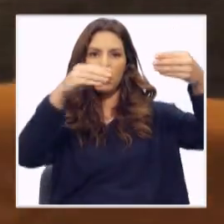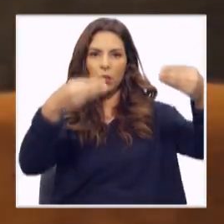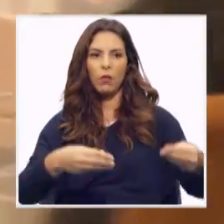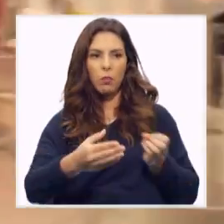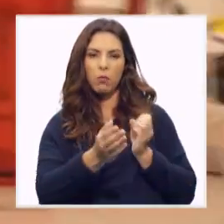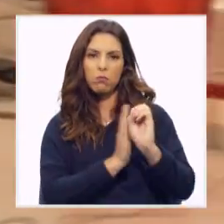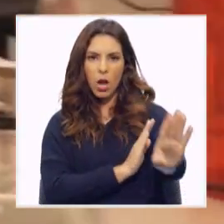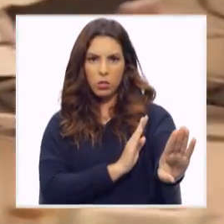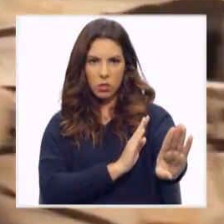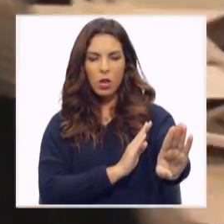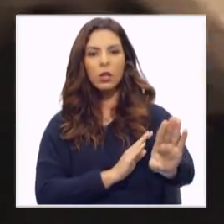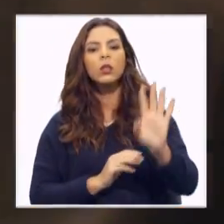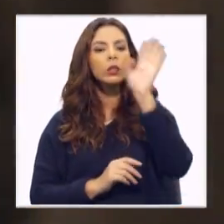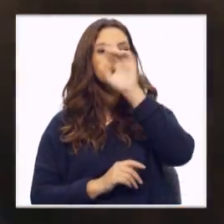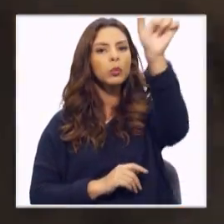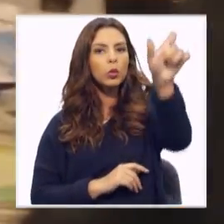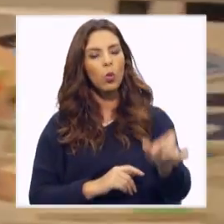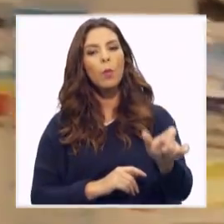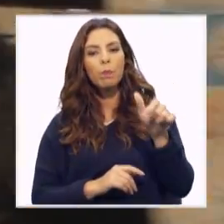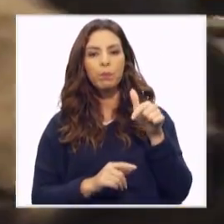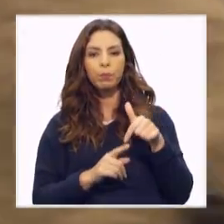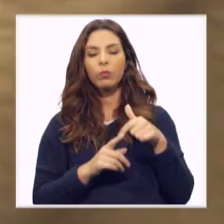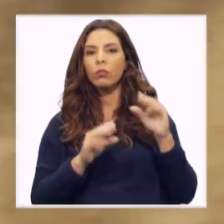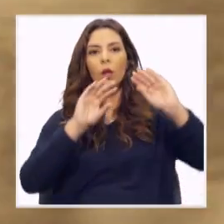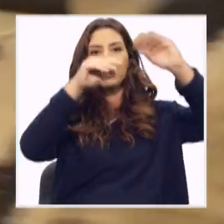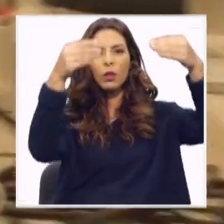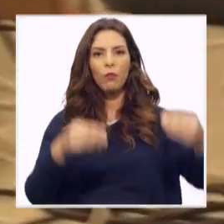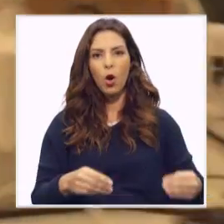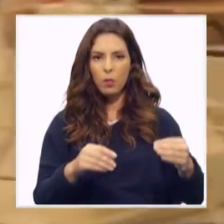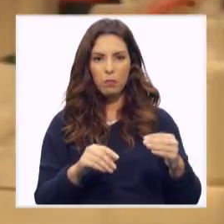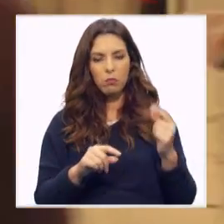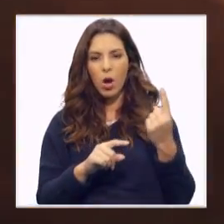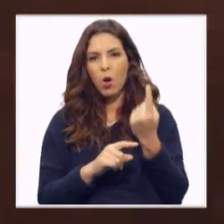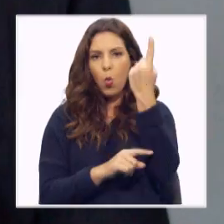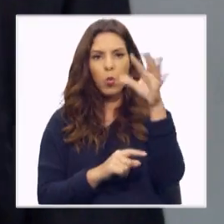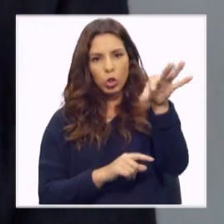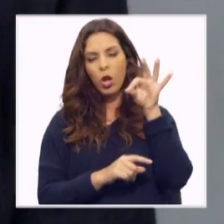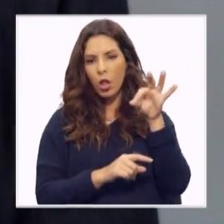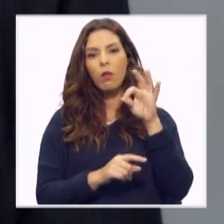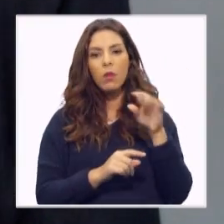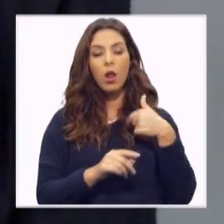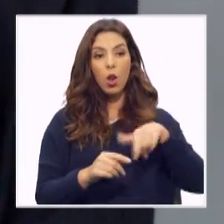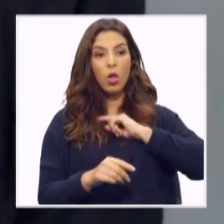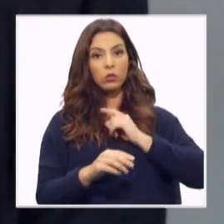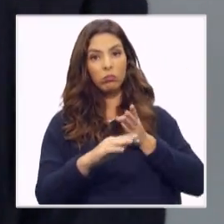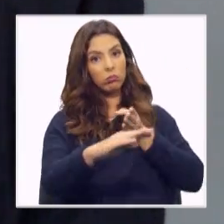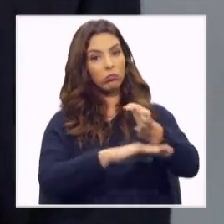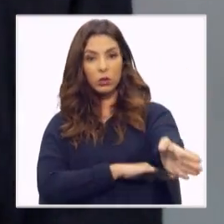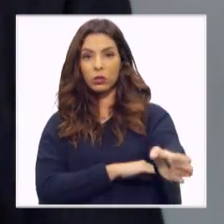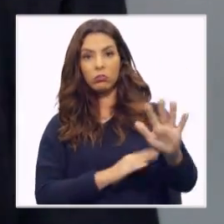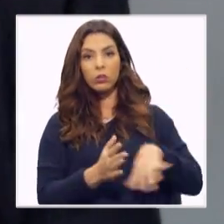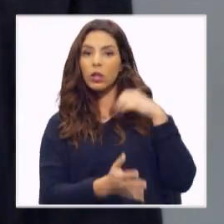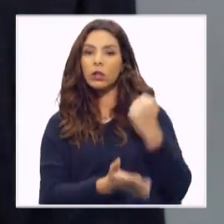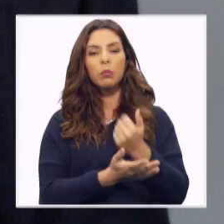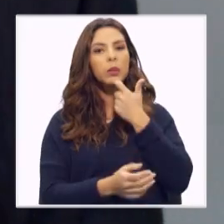com as plataformas que os nossos clientes usam. Ou seja, se, por exemplo, um agente usa Salesforce, a ideia é que a tradução passa a ser invisível e